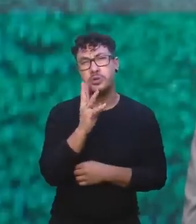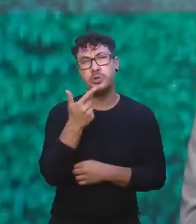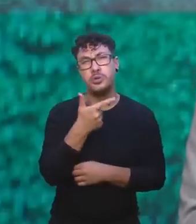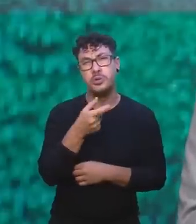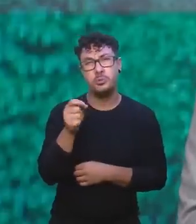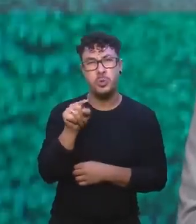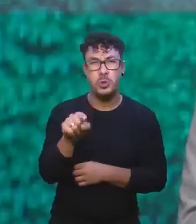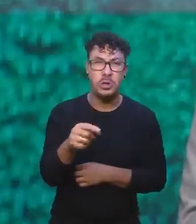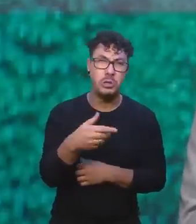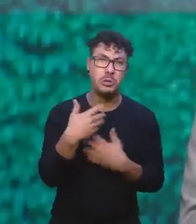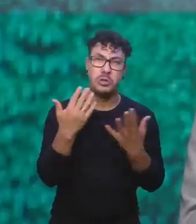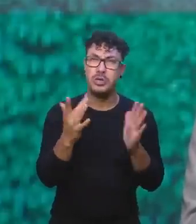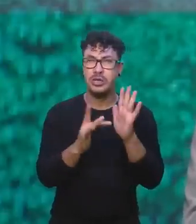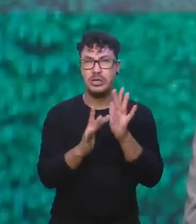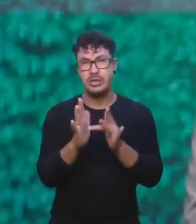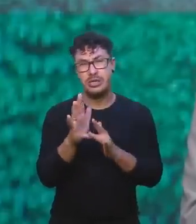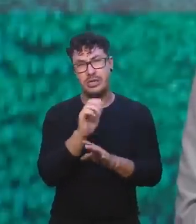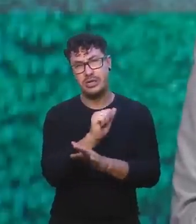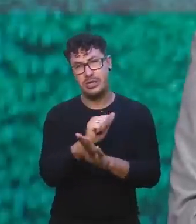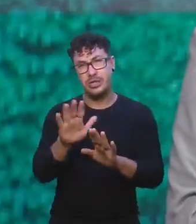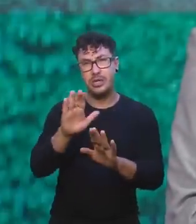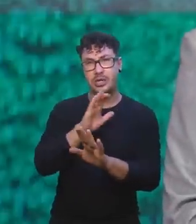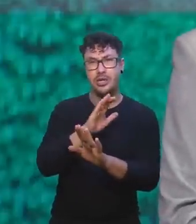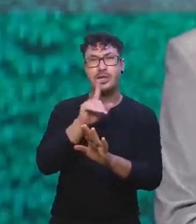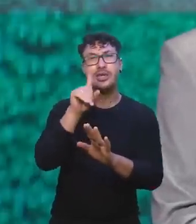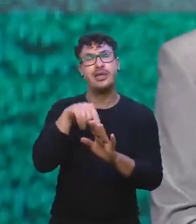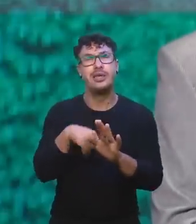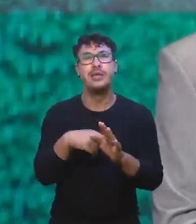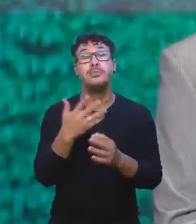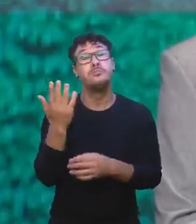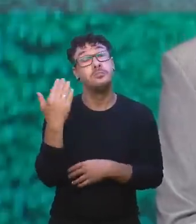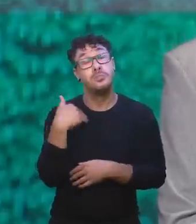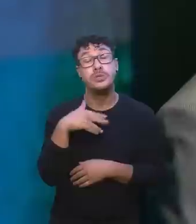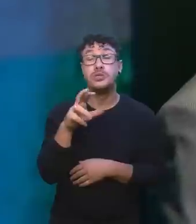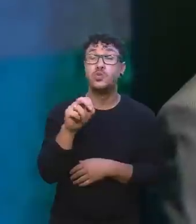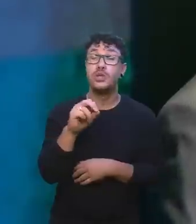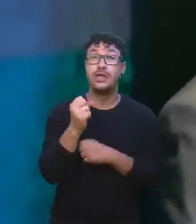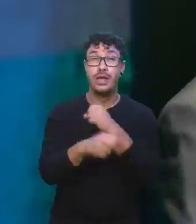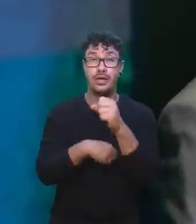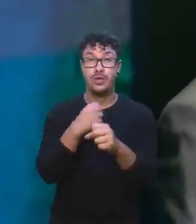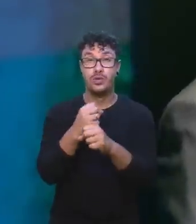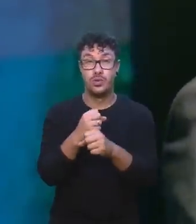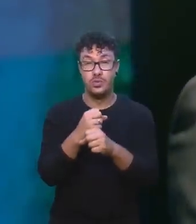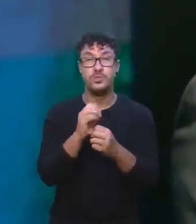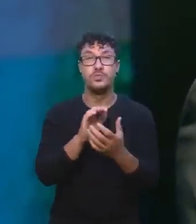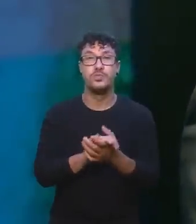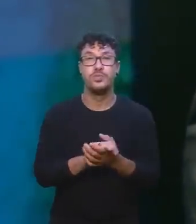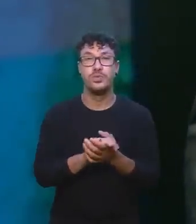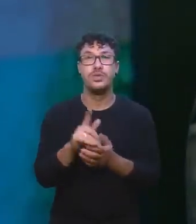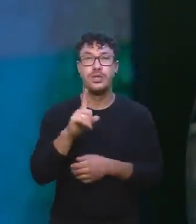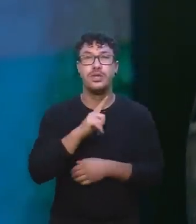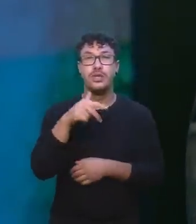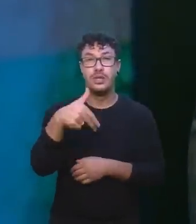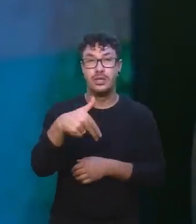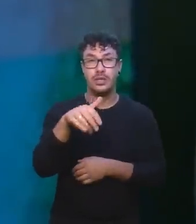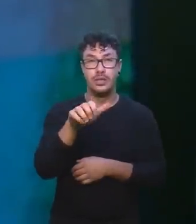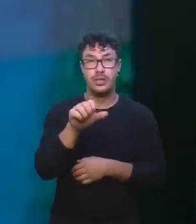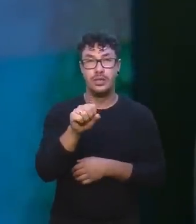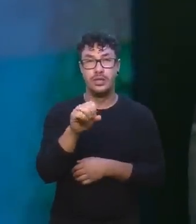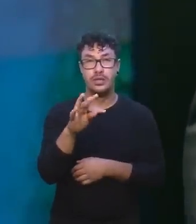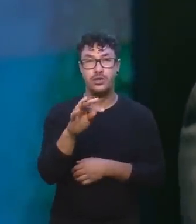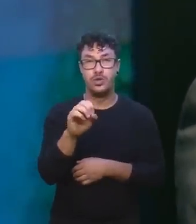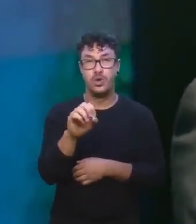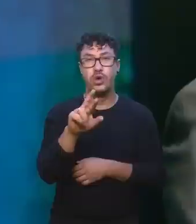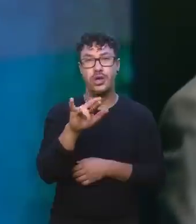anos depois, Ave Cristo, Renúncia, e 50 anos depois ali tem Nestório, o